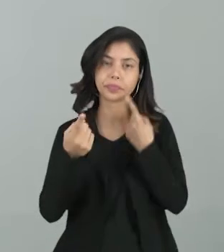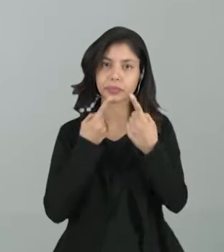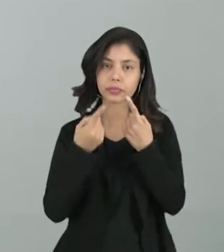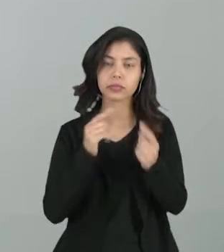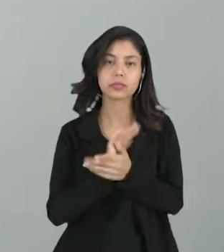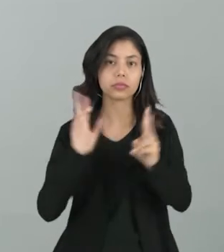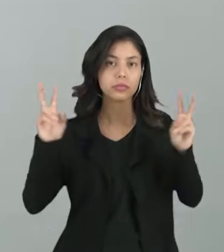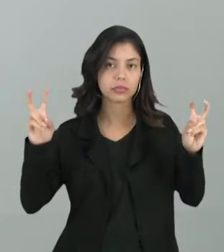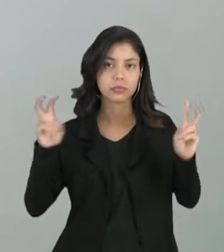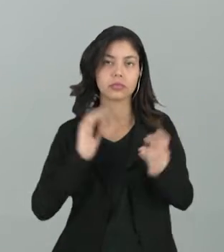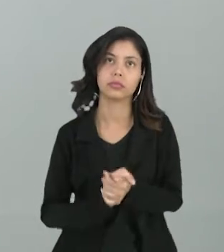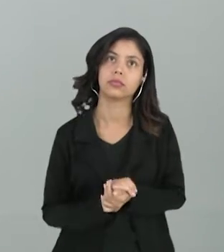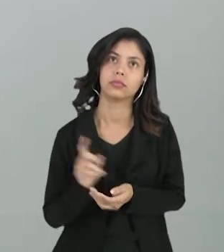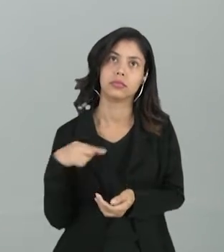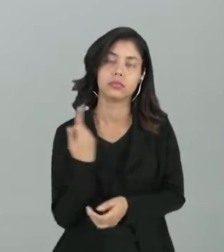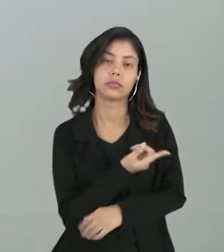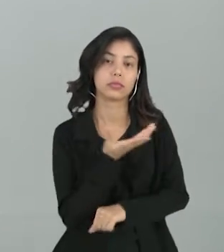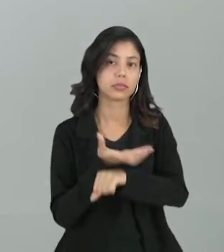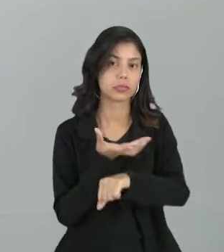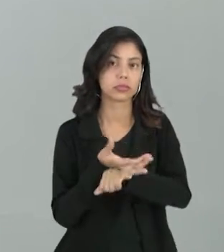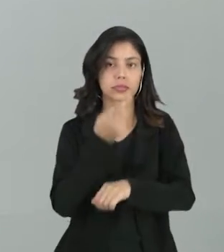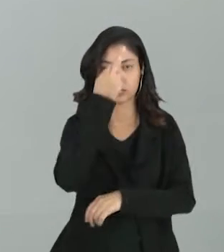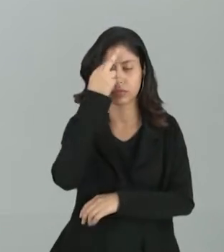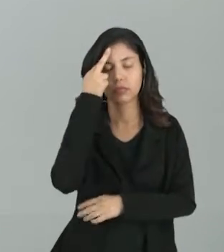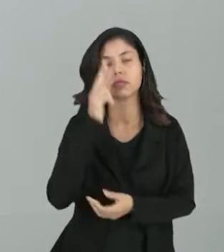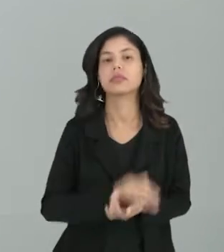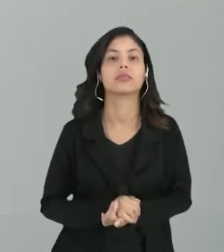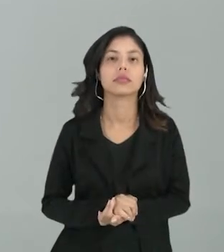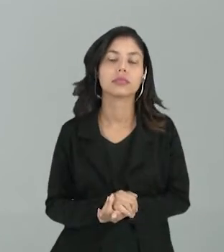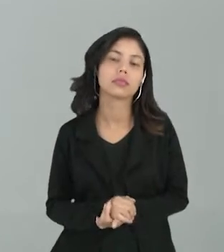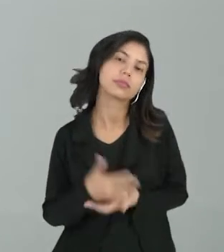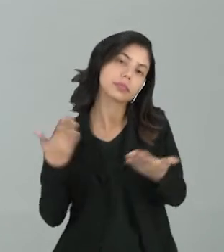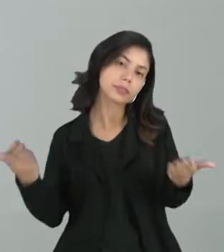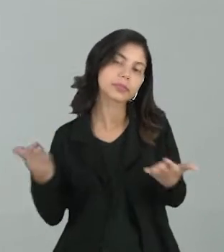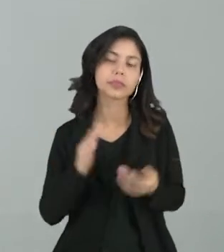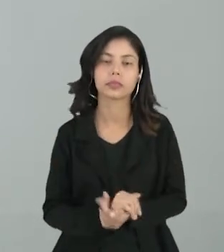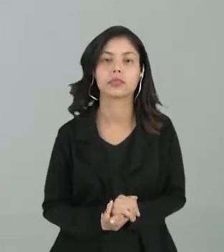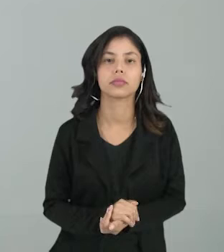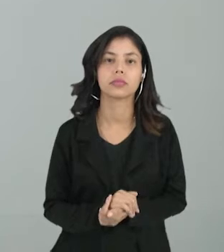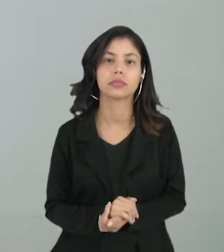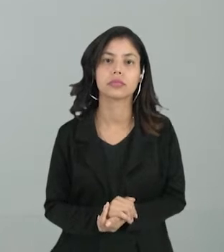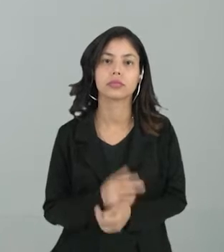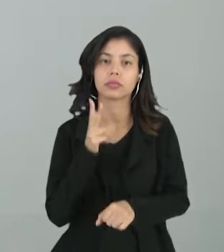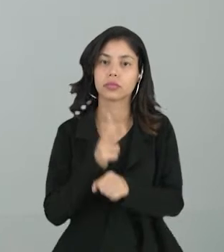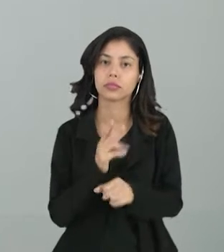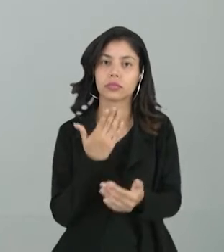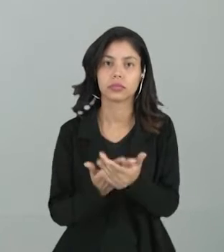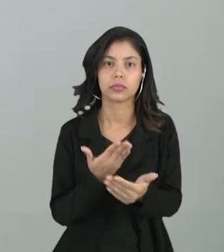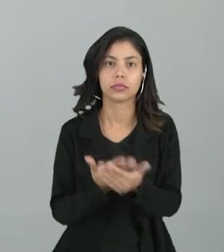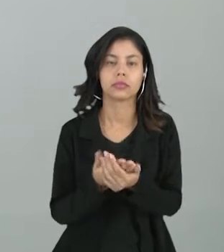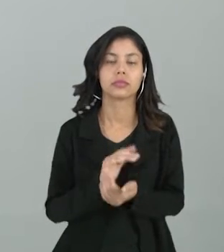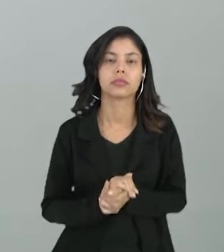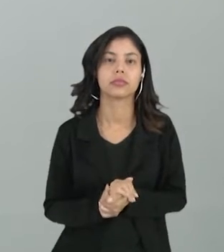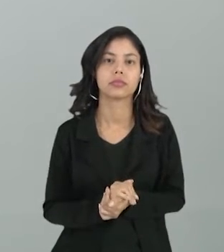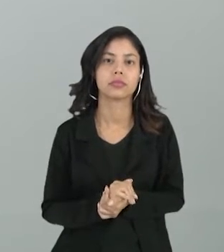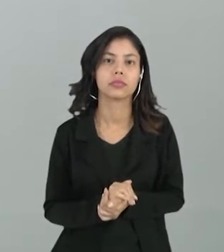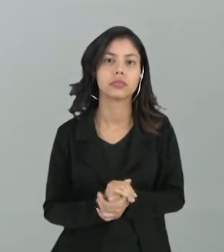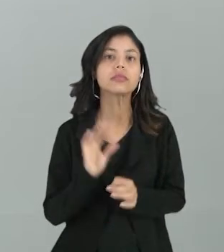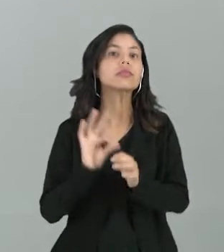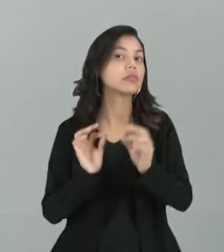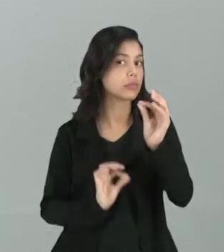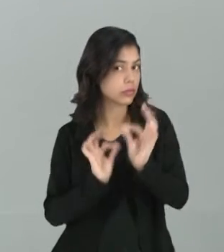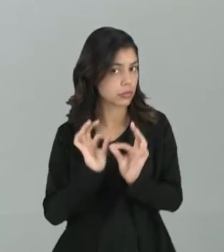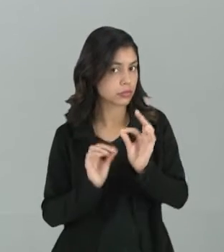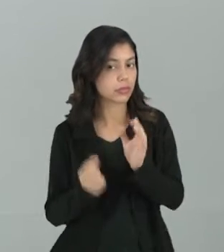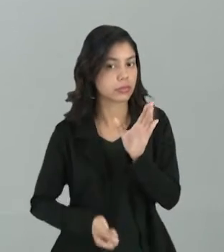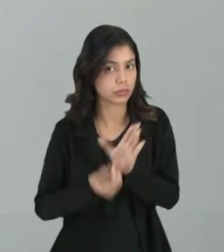esses assuntos, da nossa disciplina História. Pessoal, as videoaulas, essas videoaulas, elas estão